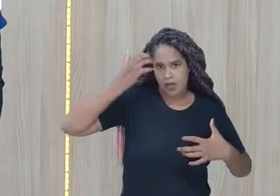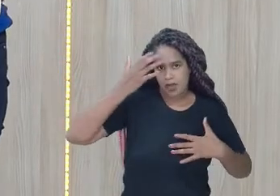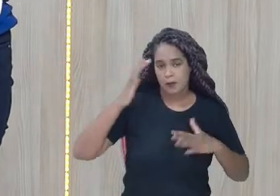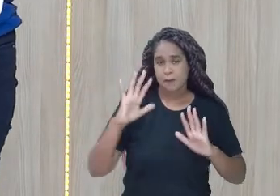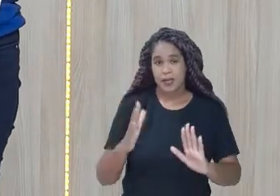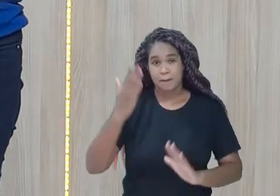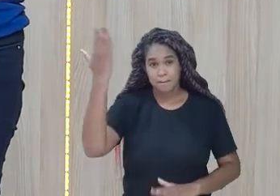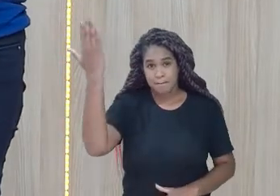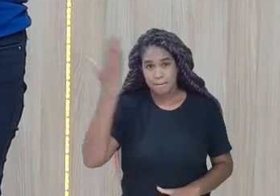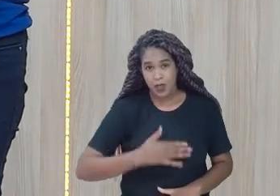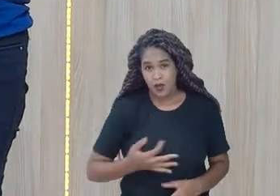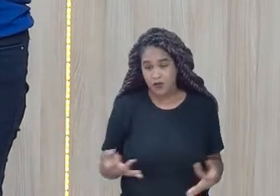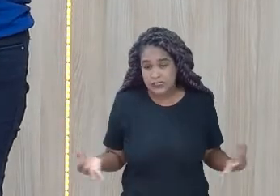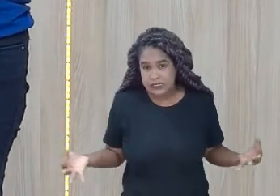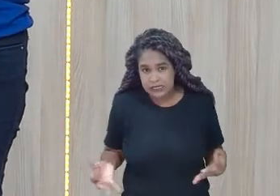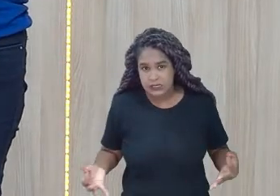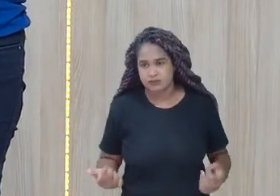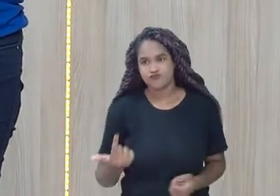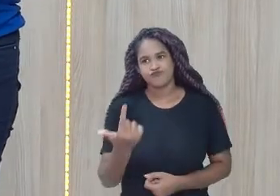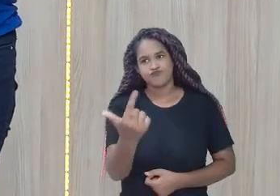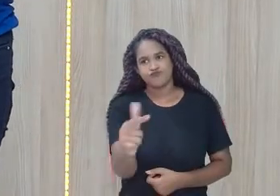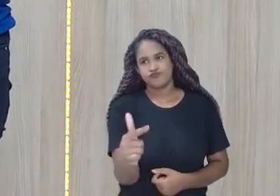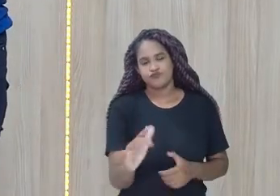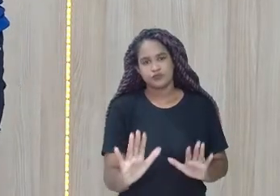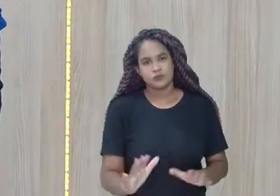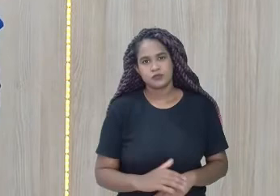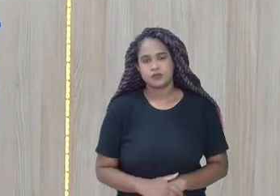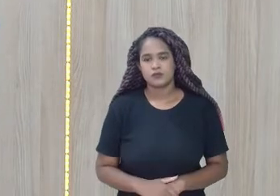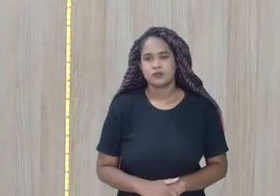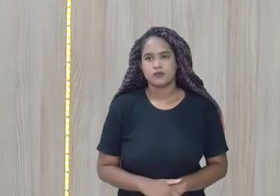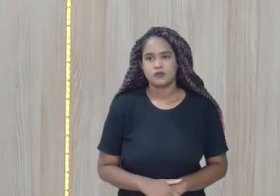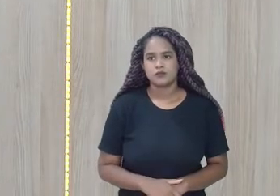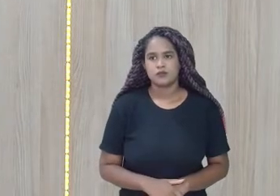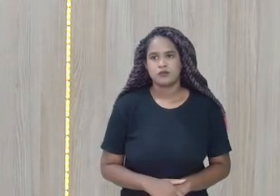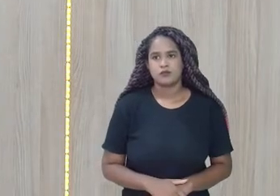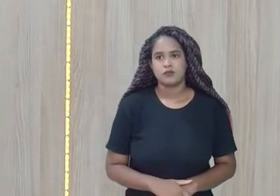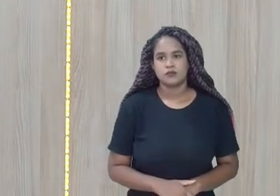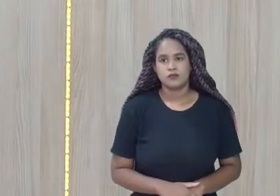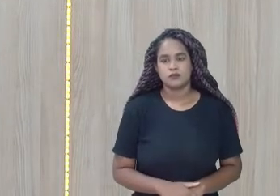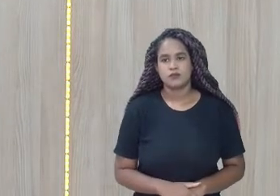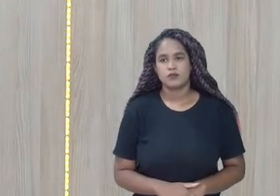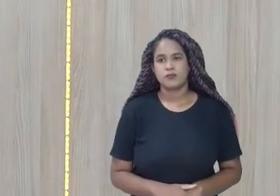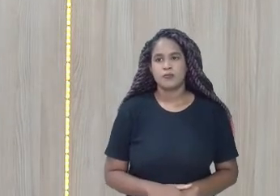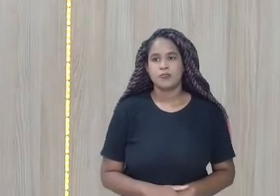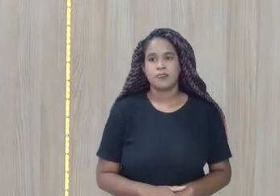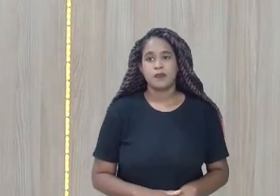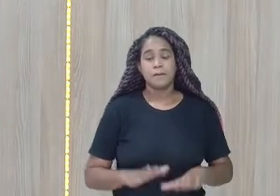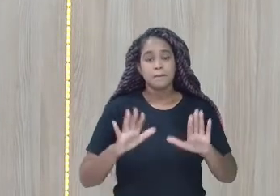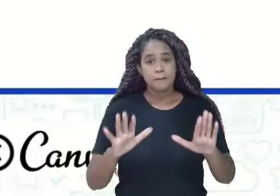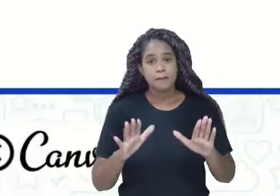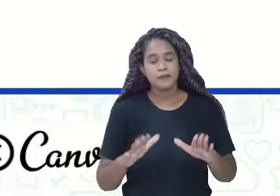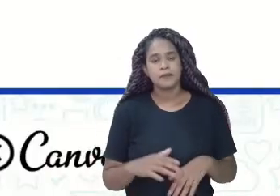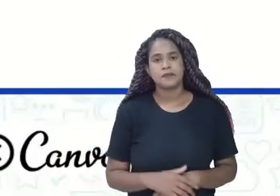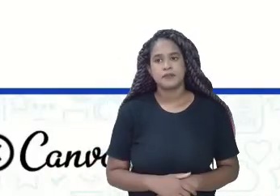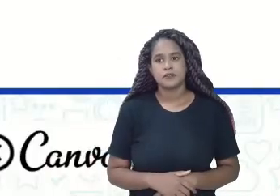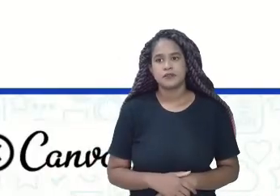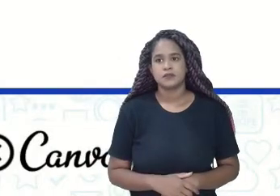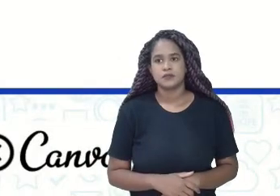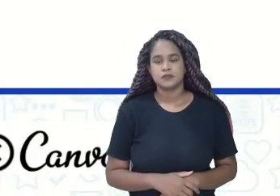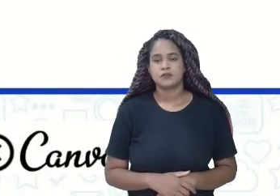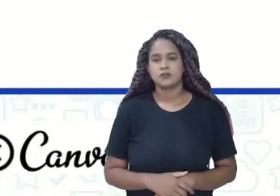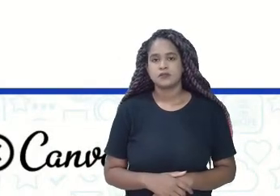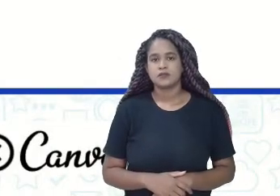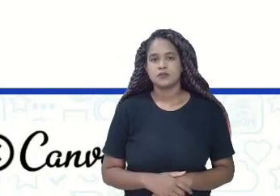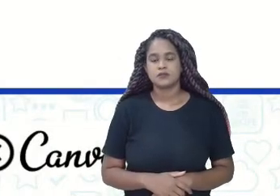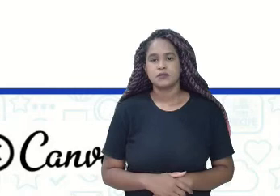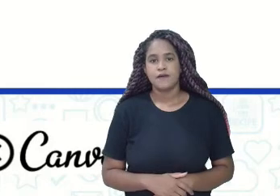se tem tanta certeza, apesar de saberem que a transmissão desses chimpanzés para